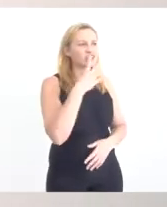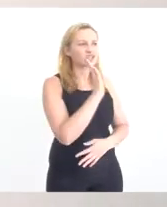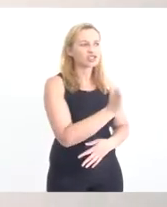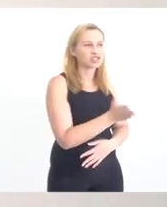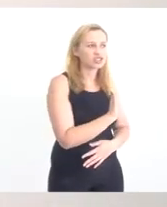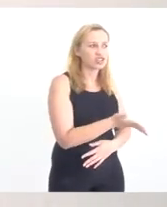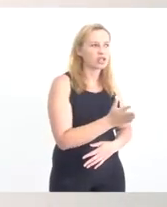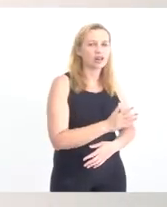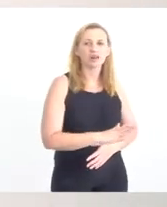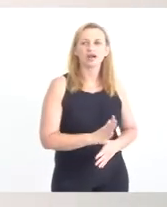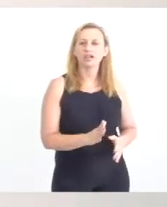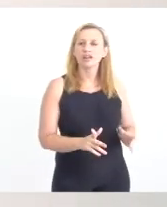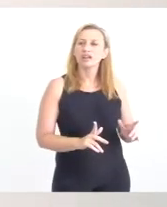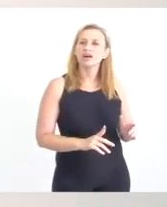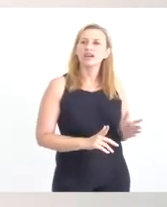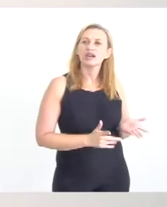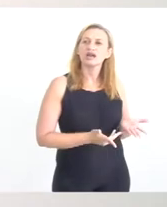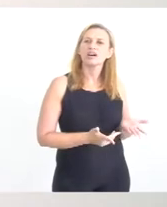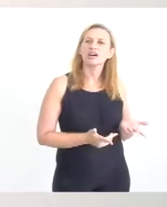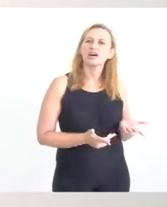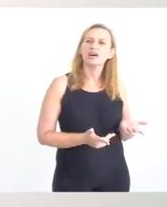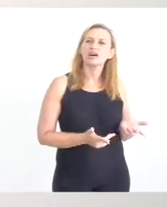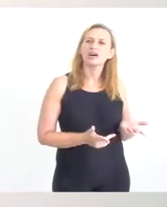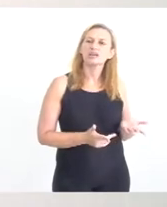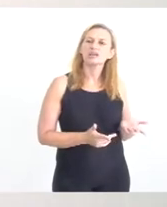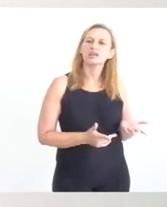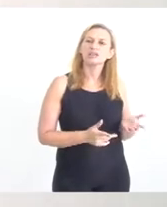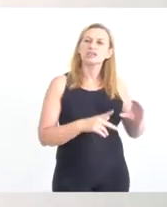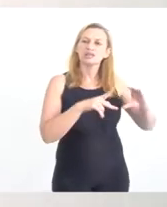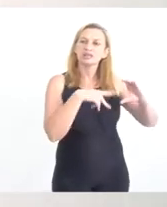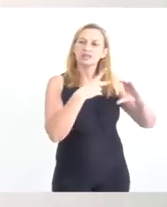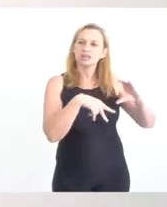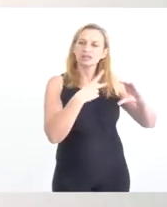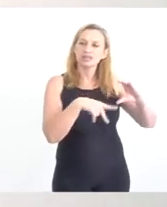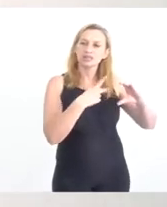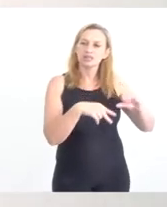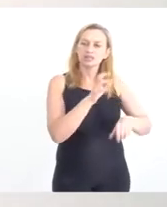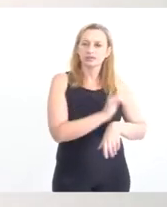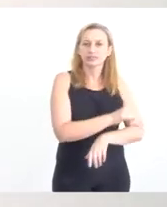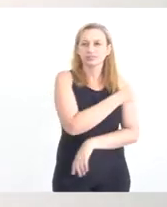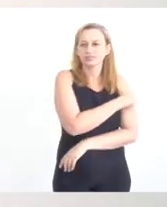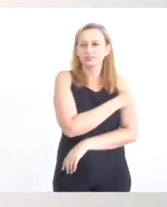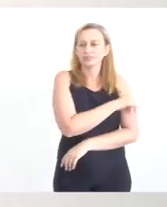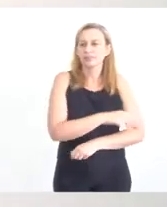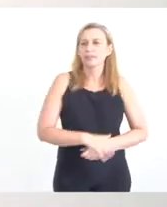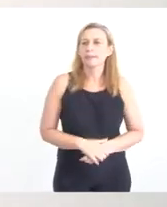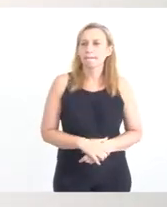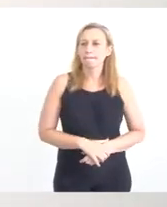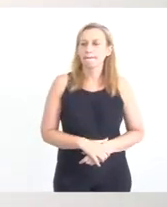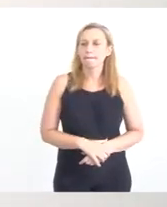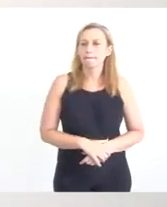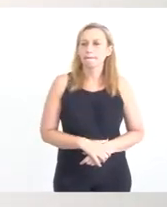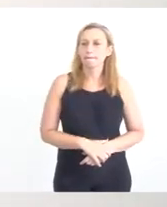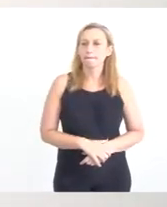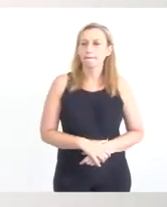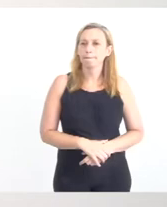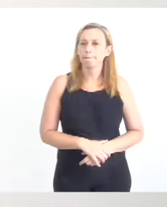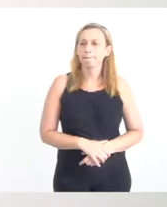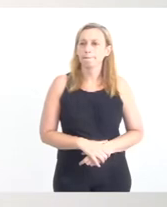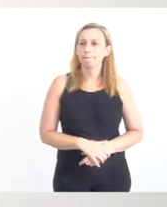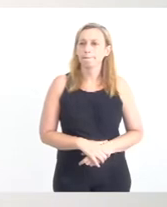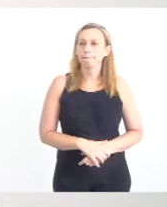em vigor na Câmara dos Vereadores do Estado do Rio de Janeiro tem